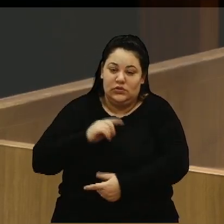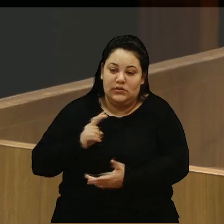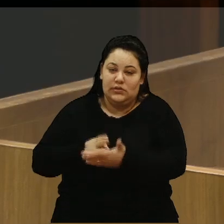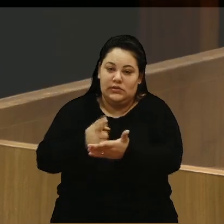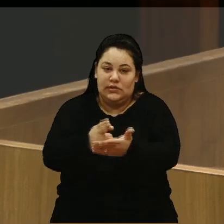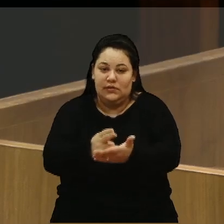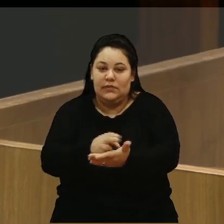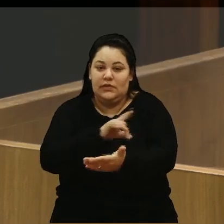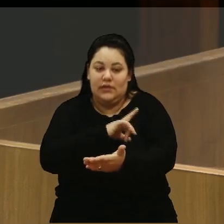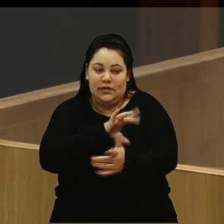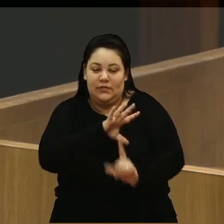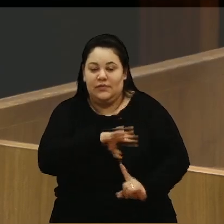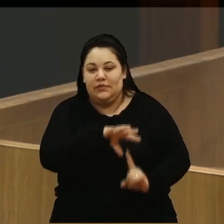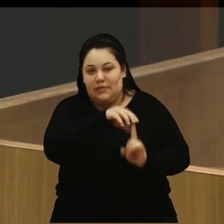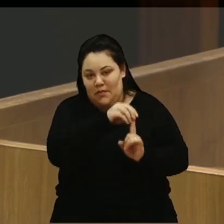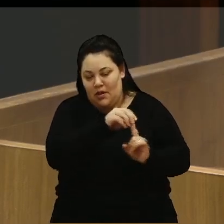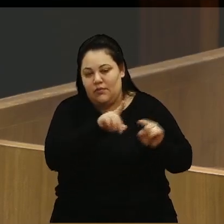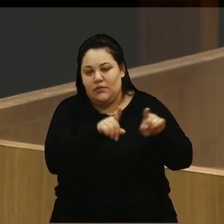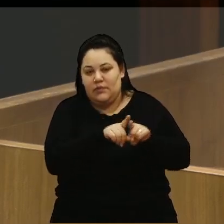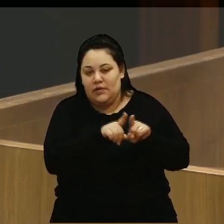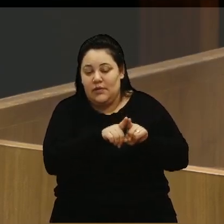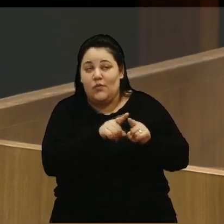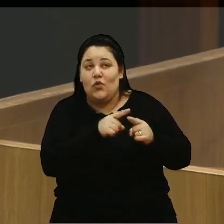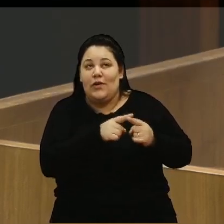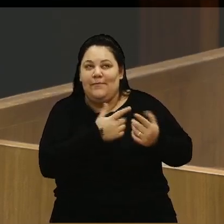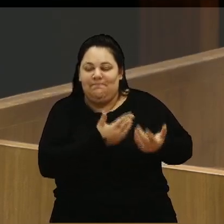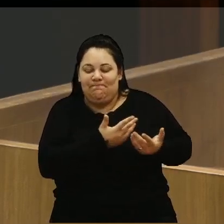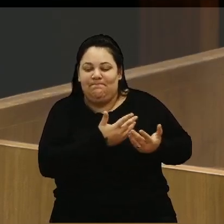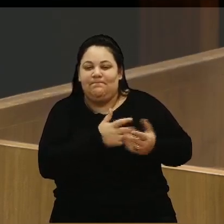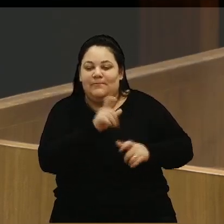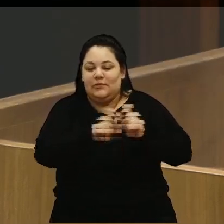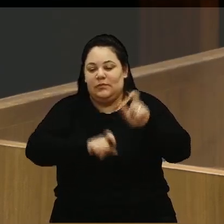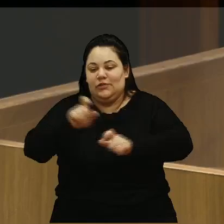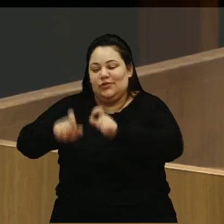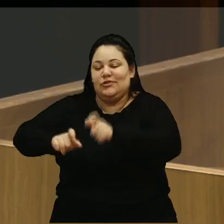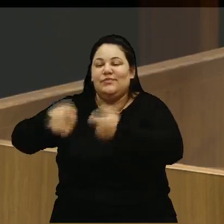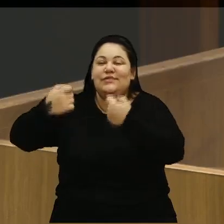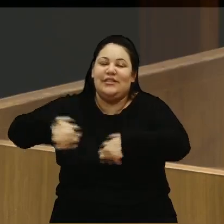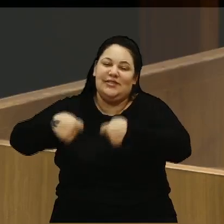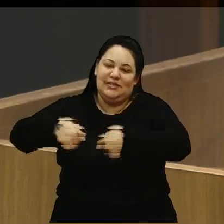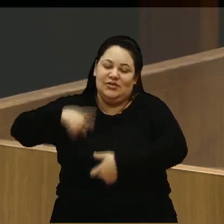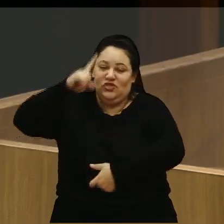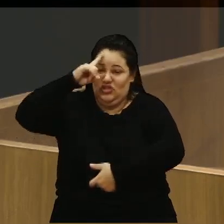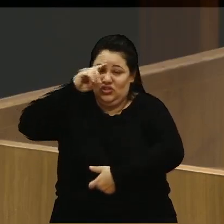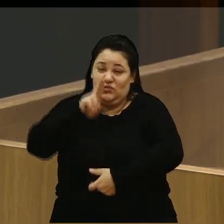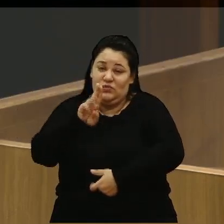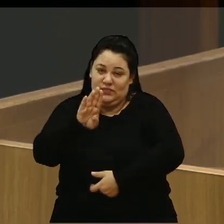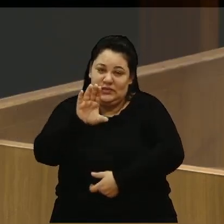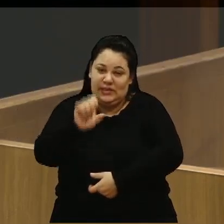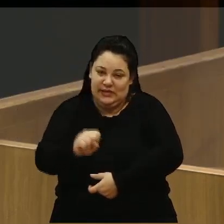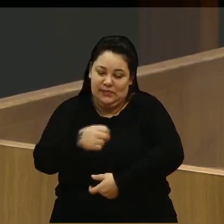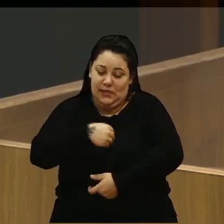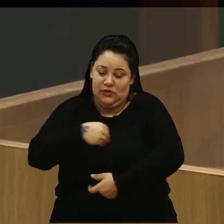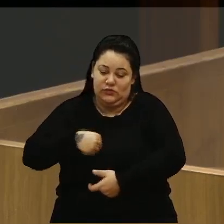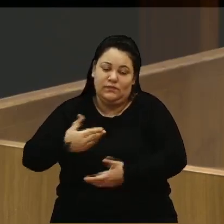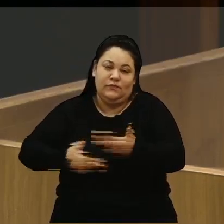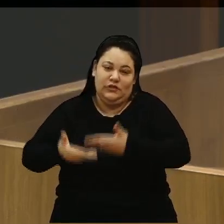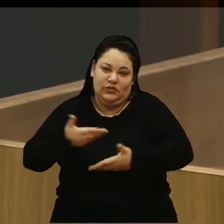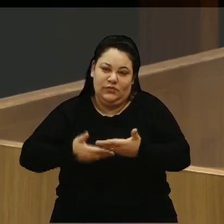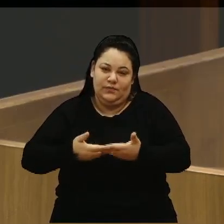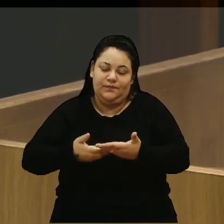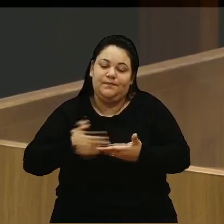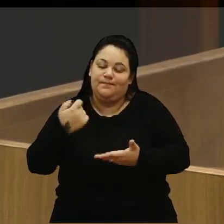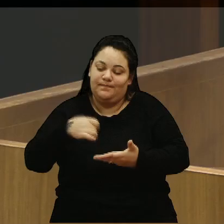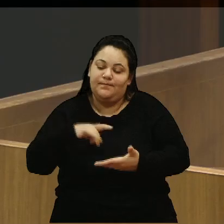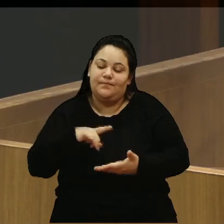toma como prioridade, porque as pessoas estão no dia a dia precisando das UBSs funcionando, mas também com equipes